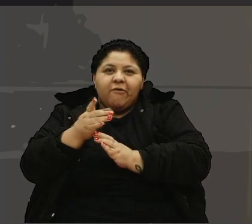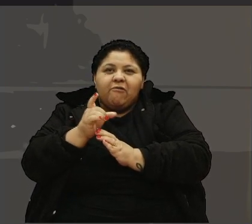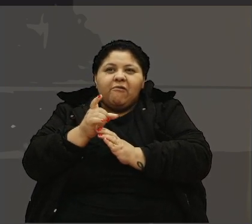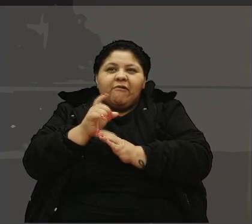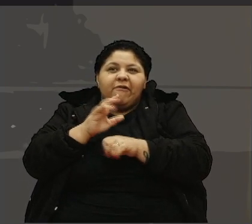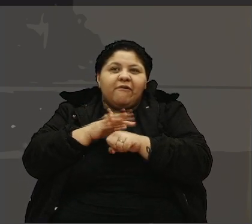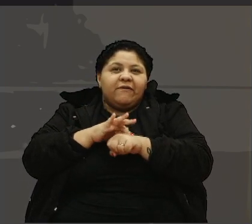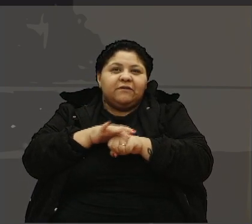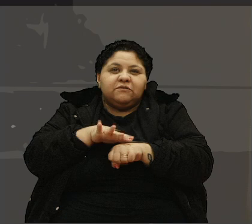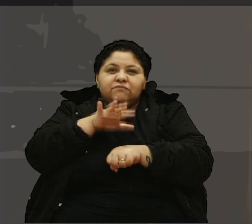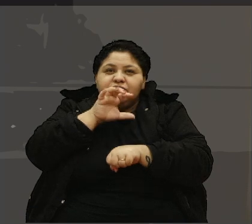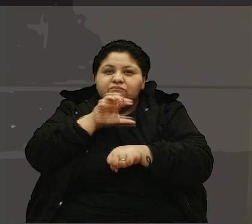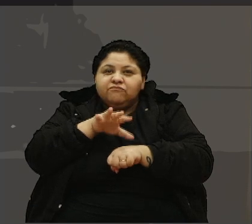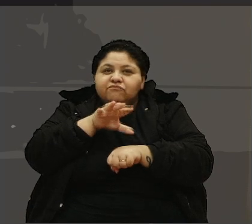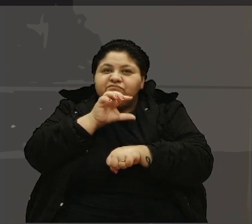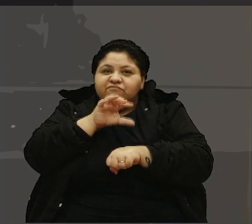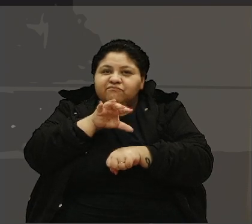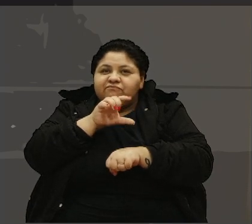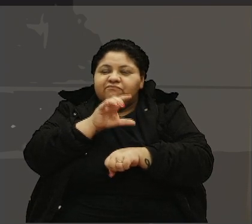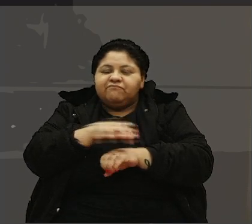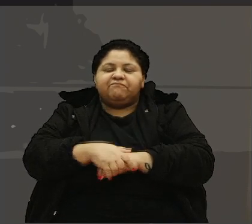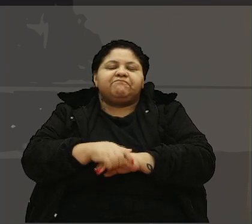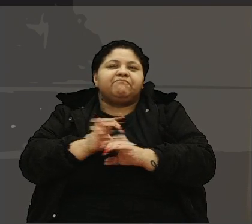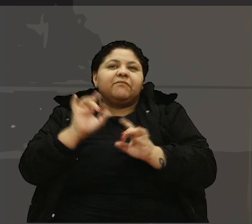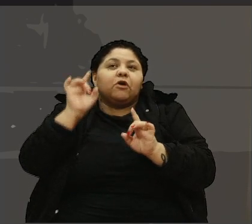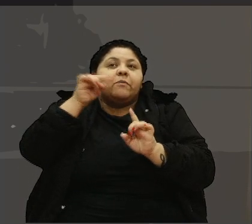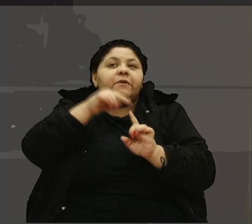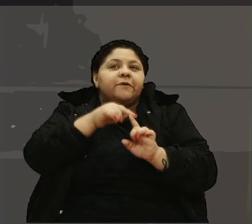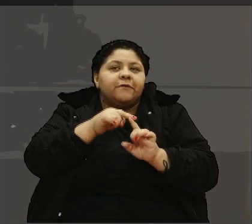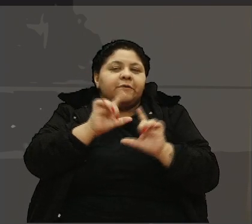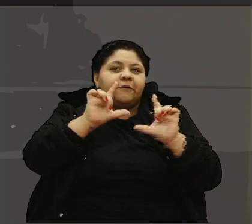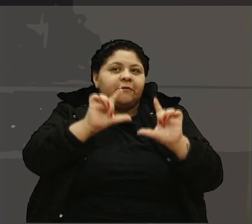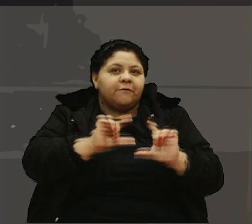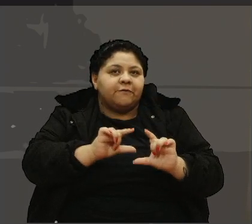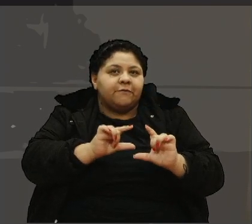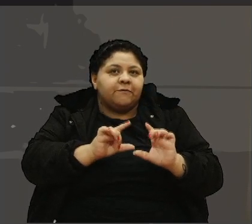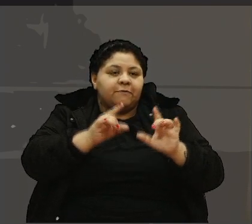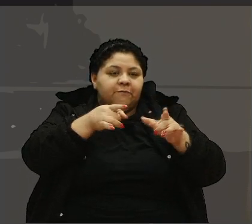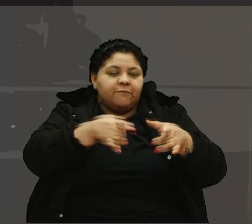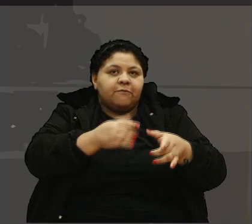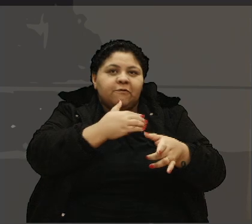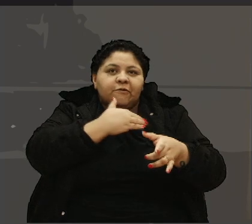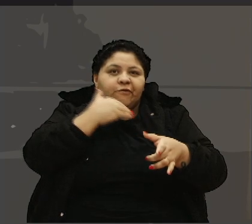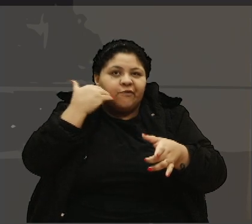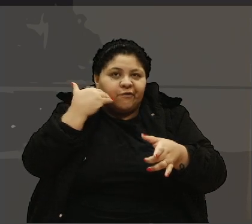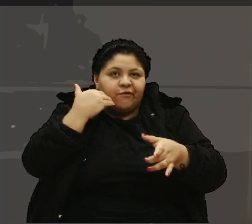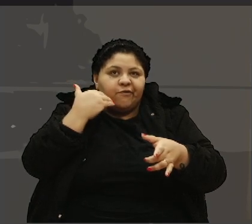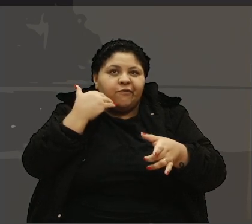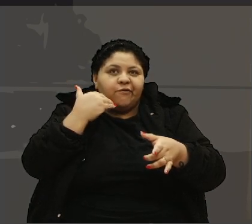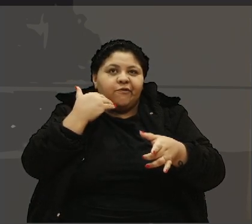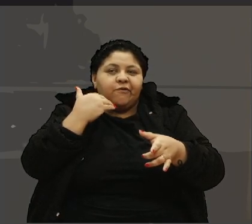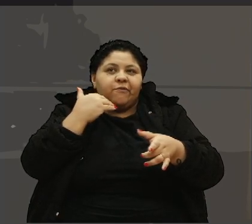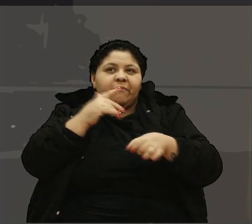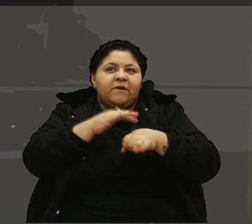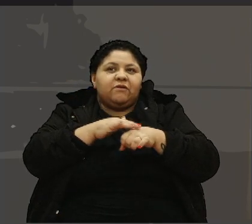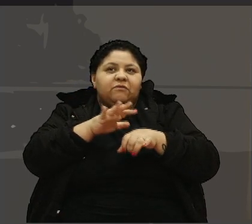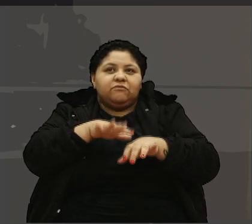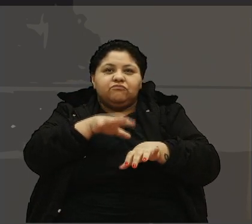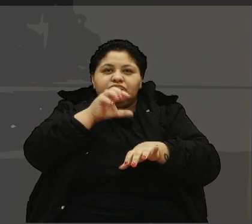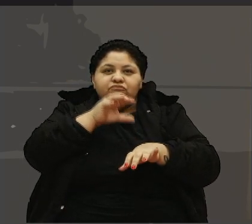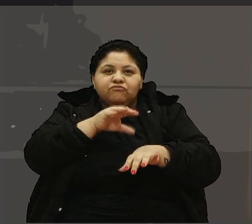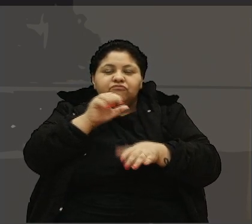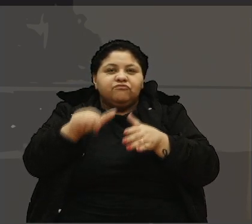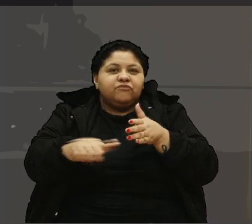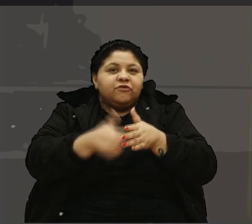doenças respiratórias. O objetivo: reduzir internações e óbitos para síndromes respiratórias,